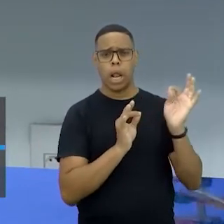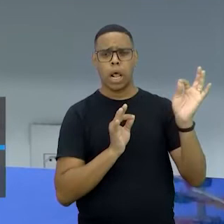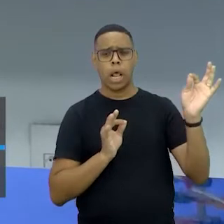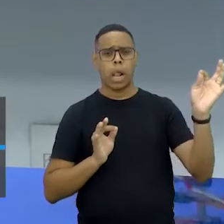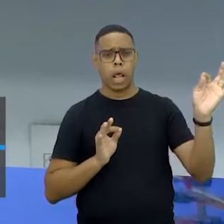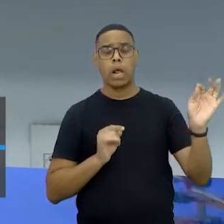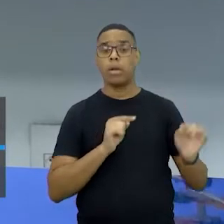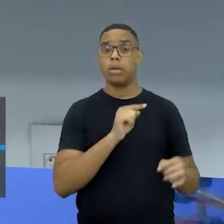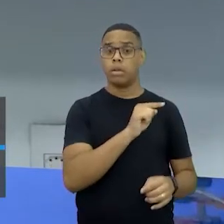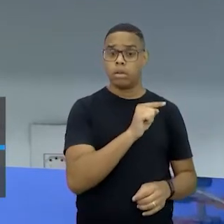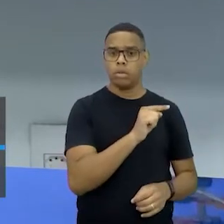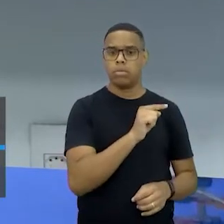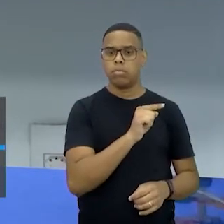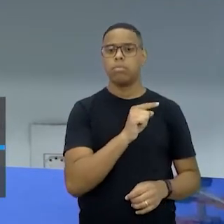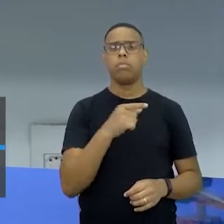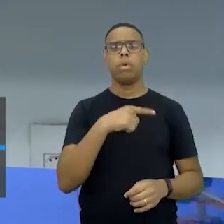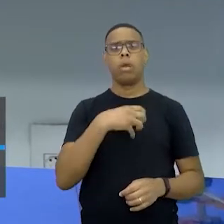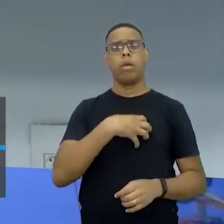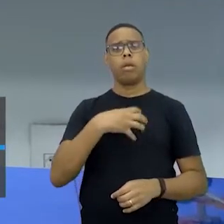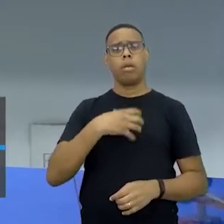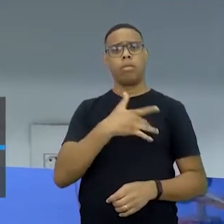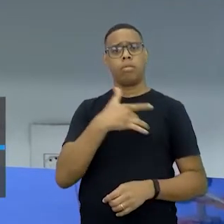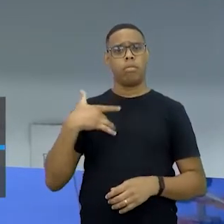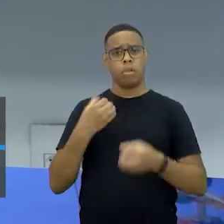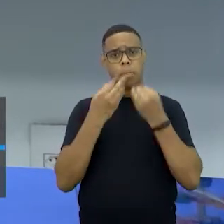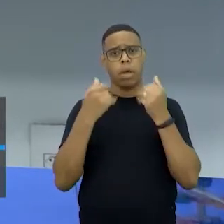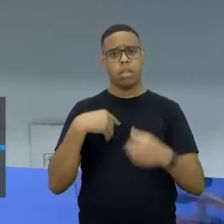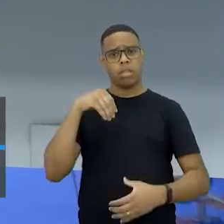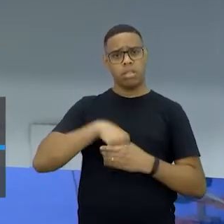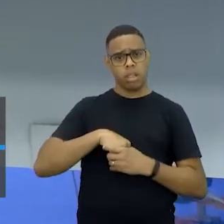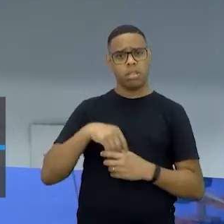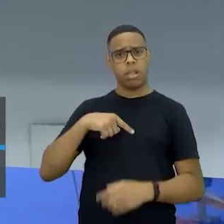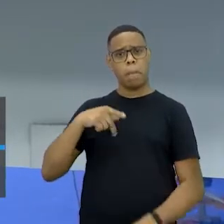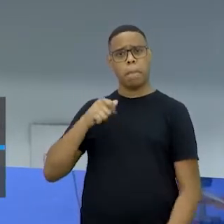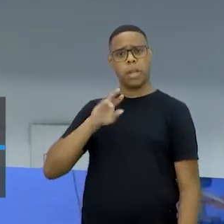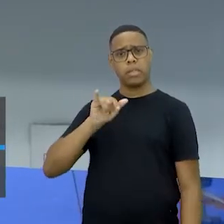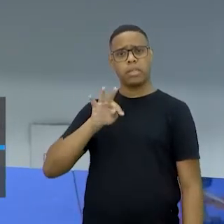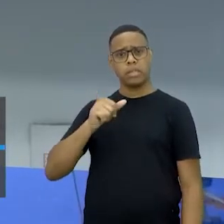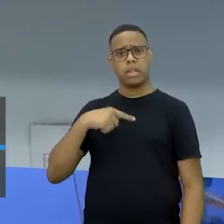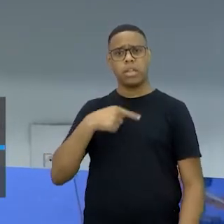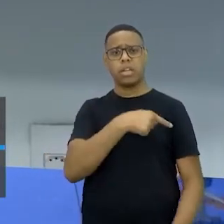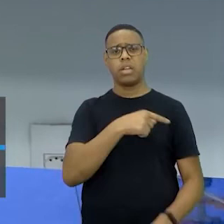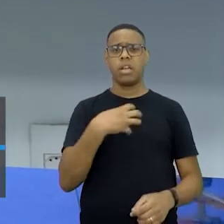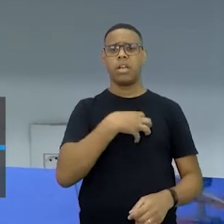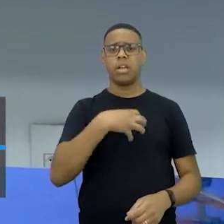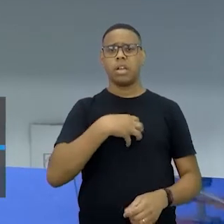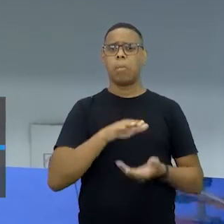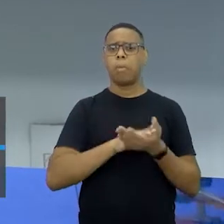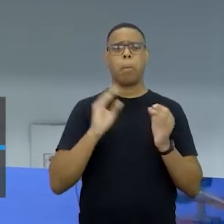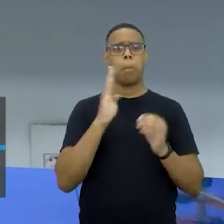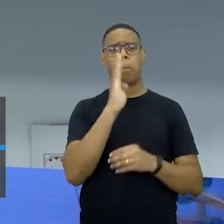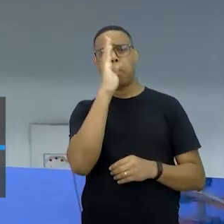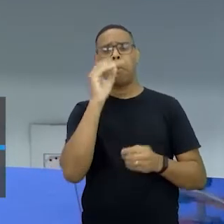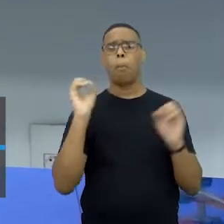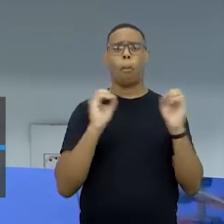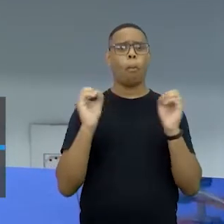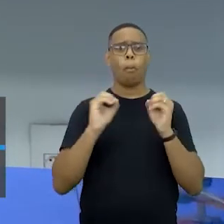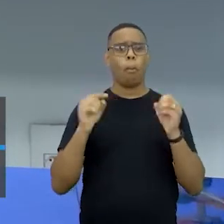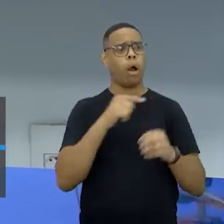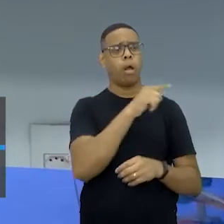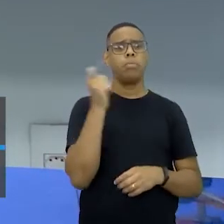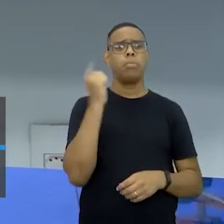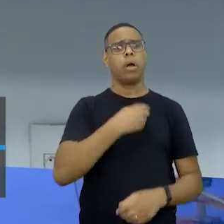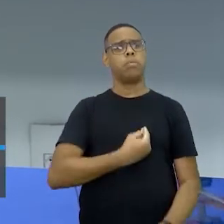eles é ficavam muito bem com esses parasitas né eles não apresentavam sintomas e eles então